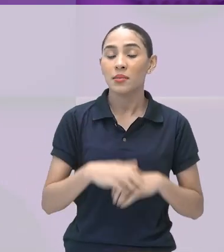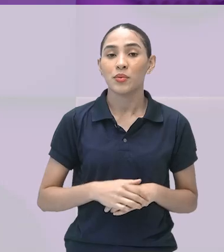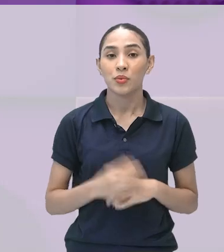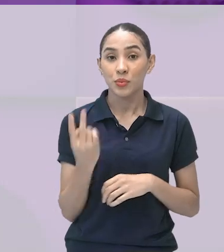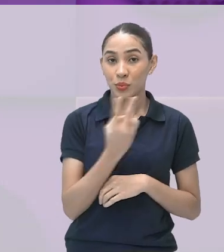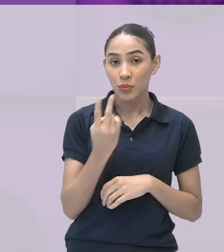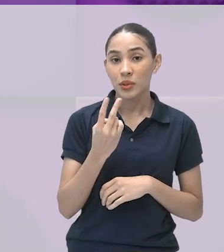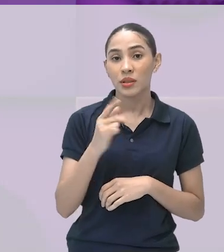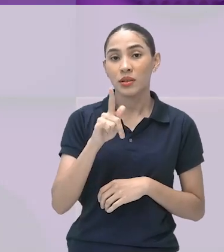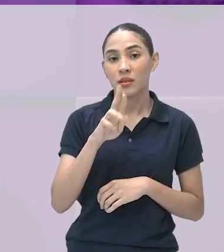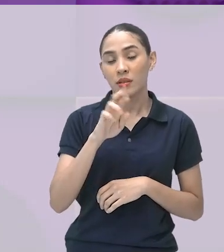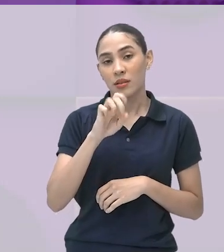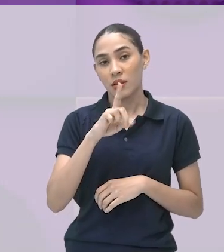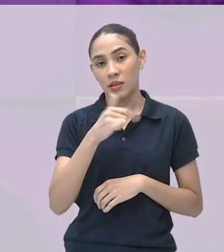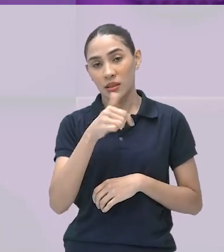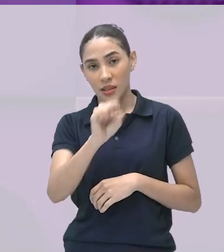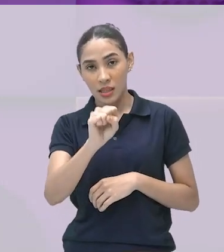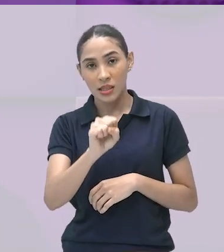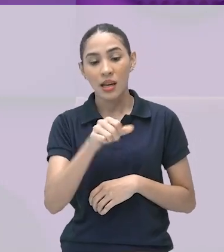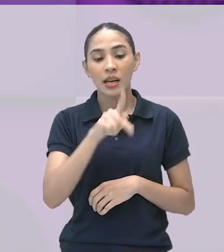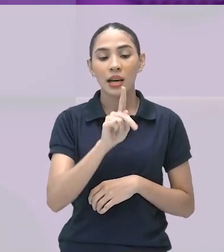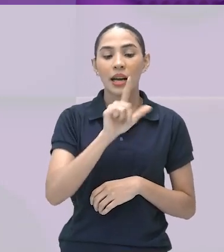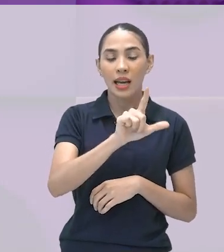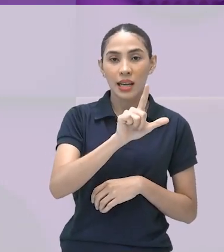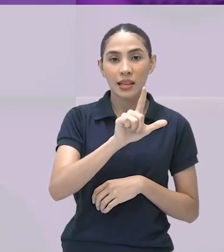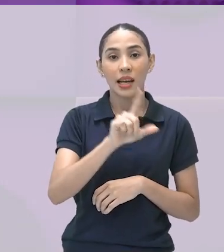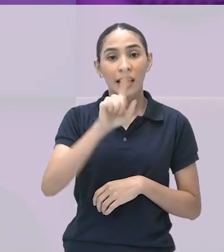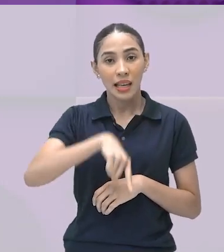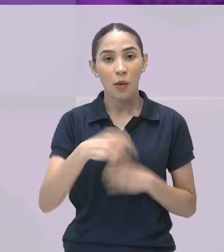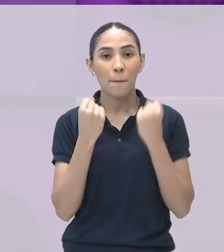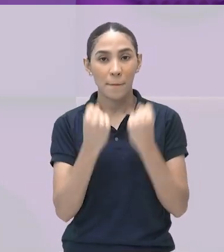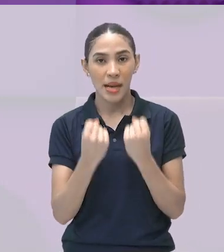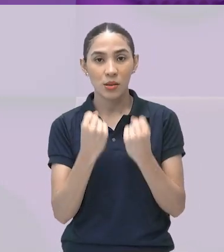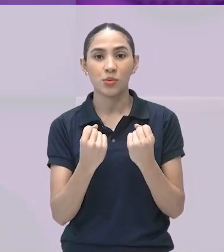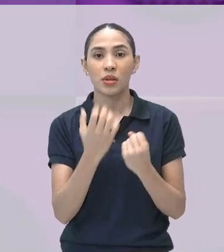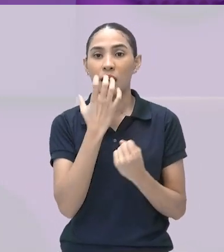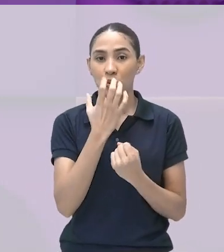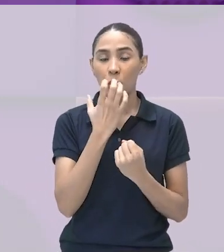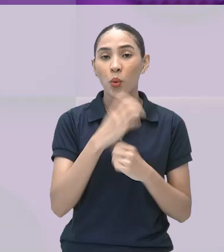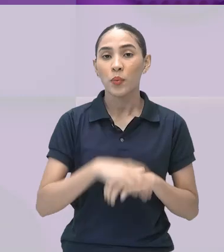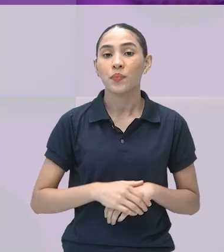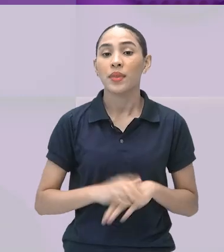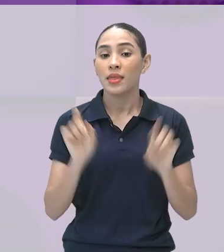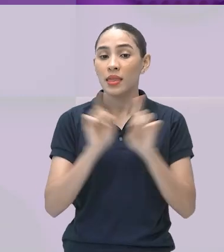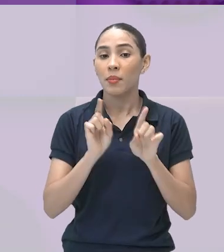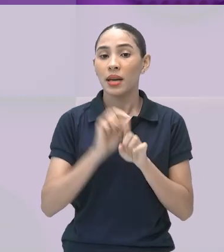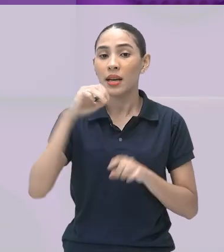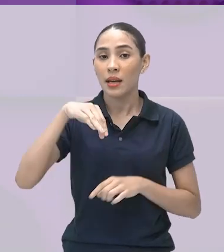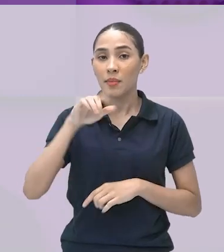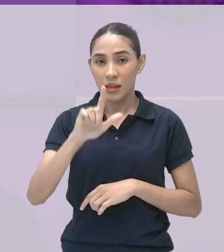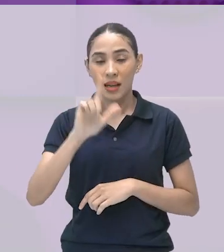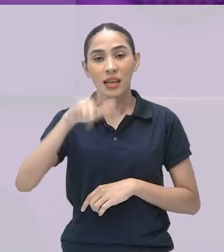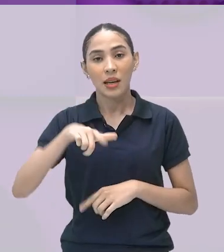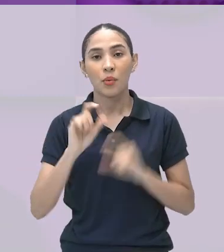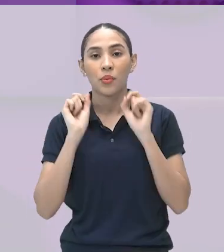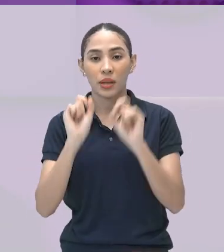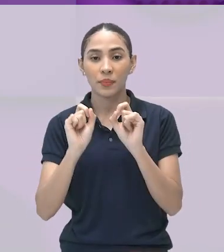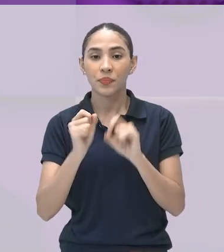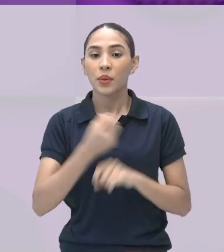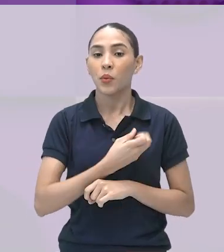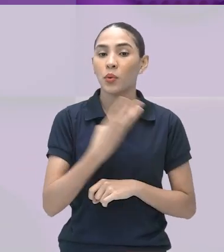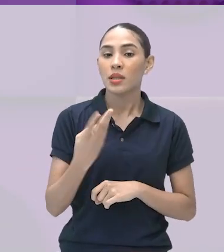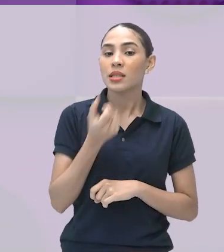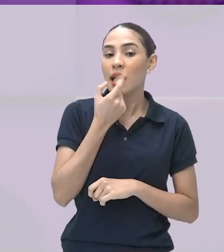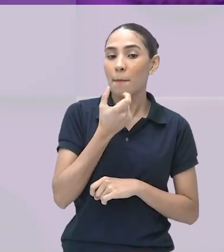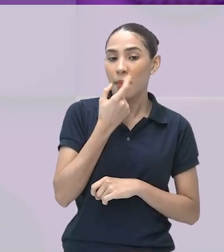duas grandezas, né? Quilograma, que é o quilo do cachorro, o peso dele, né? E ml, que é a